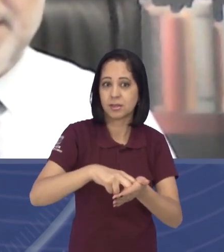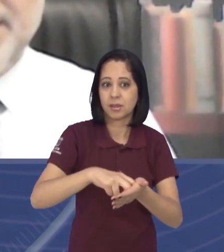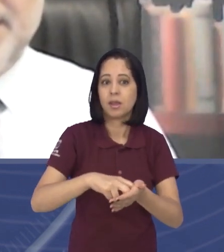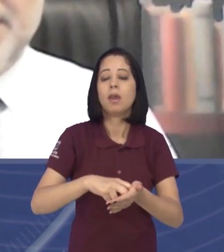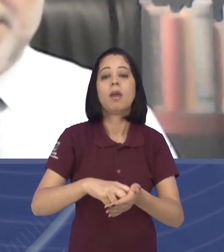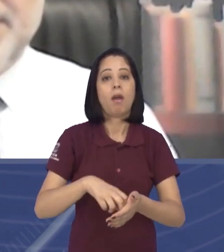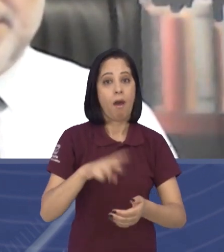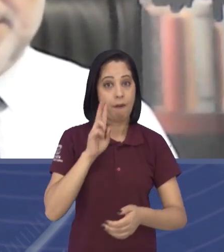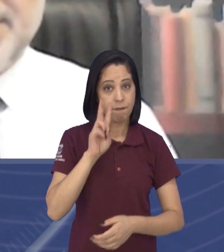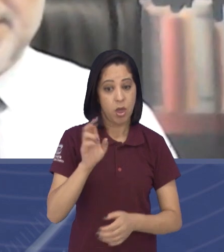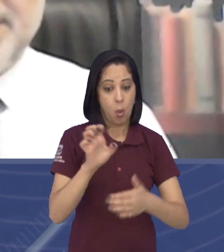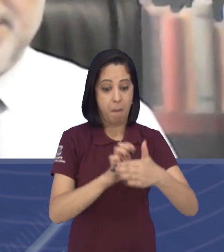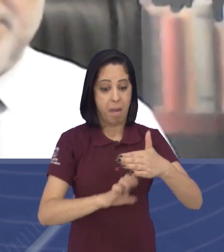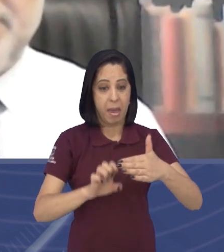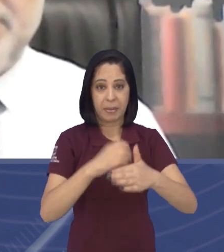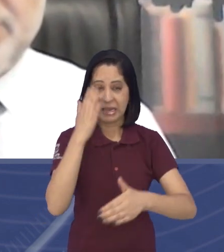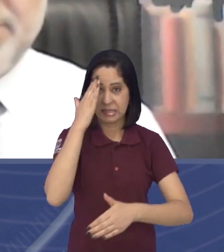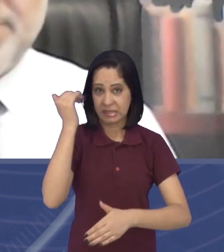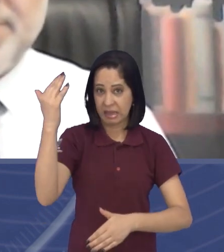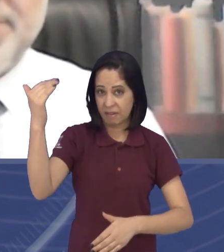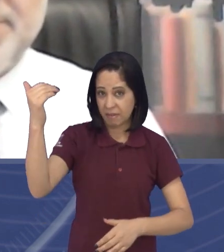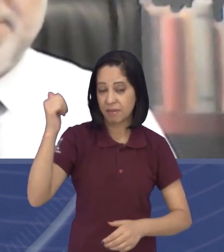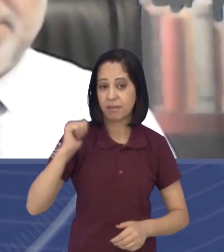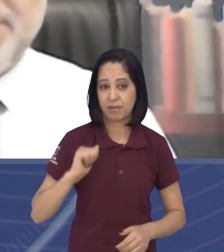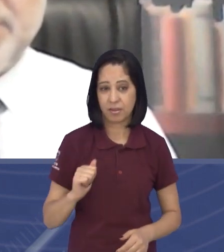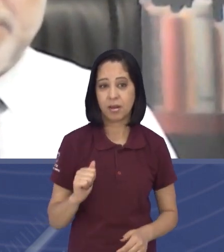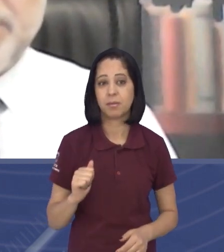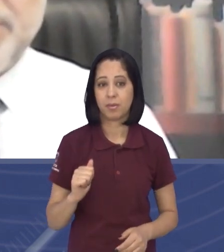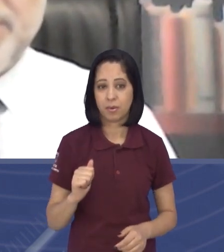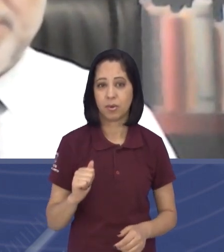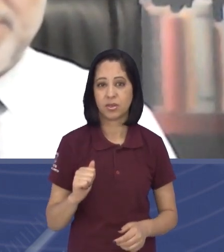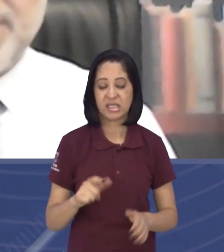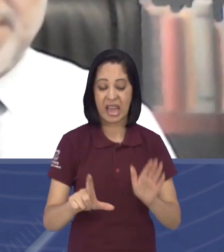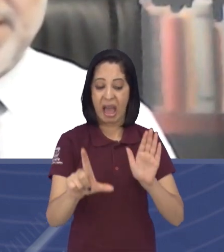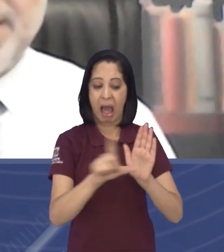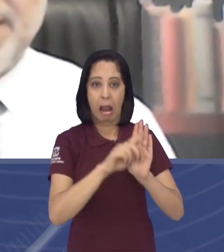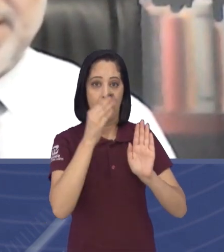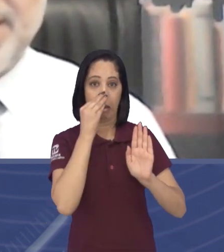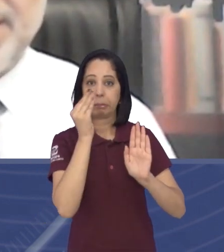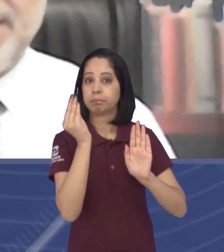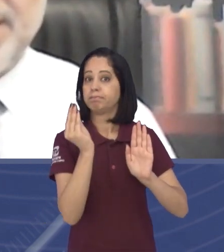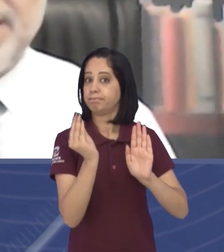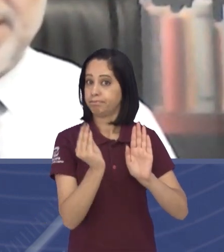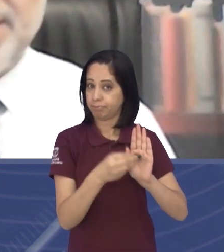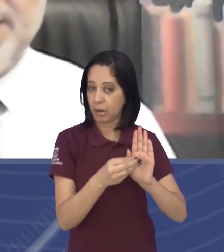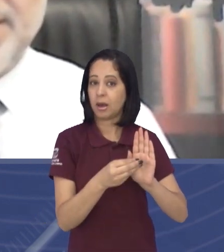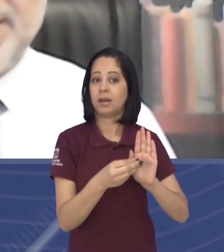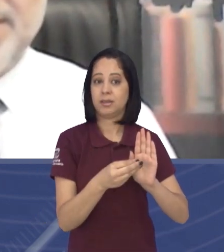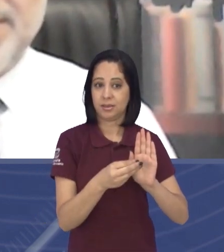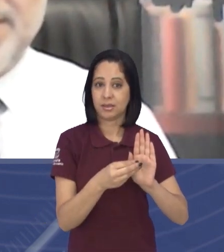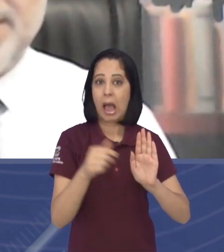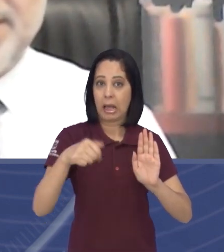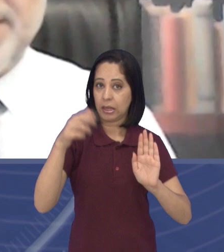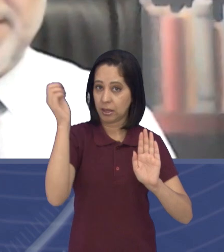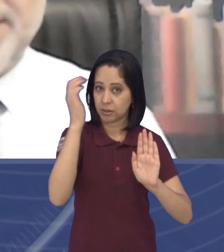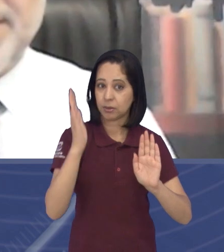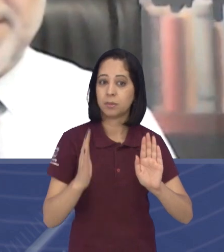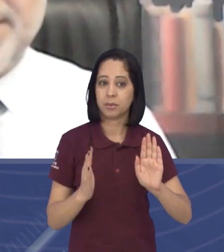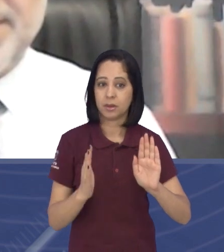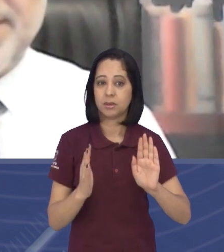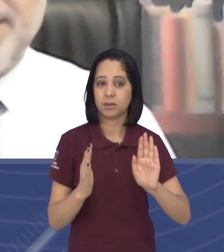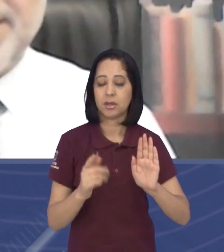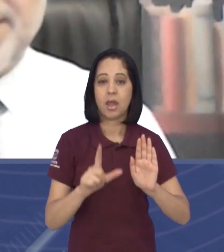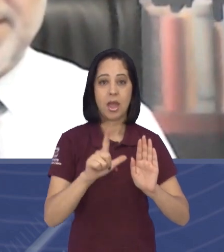grande empresa, conhecida empresa, que não cumpriu de acordo com a lei aqui no Brasil, né?